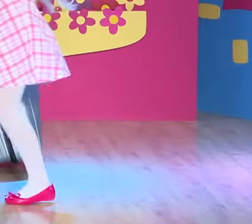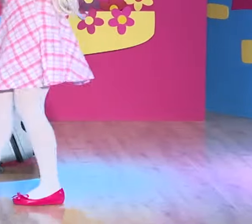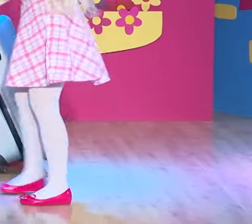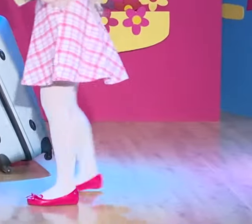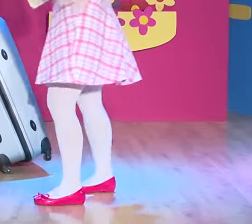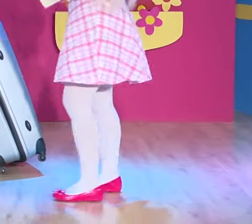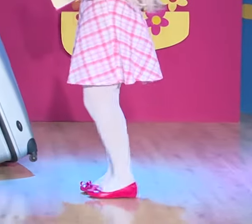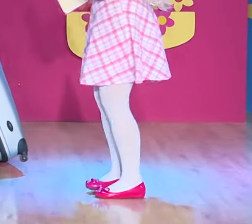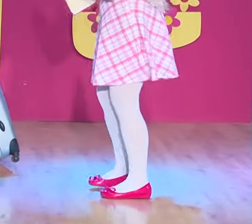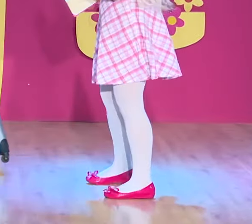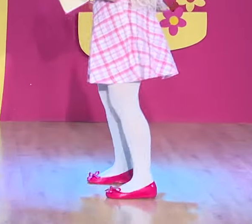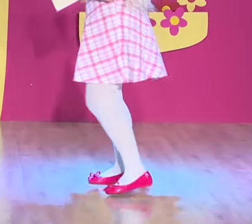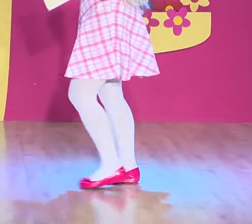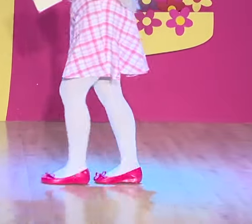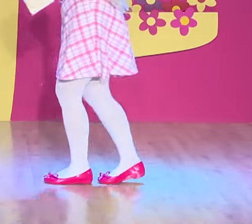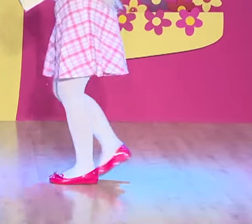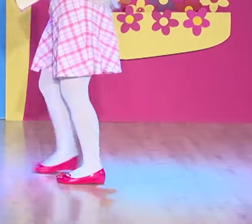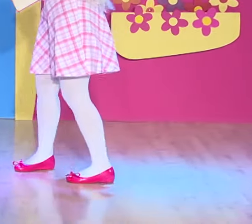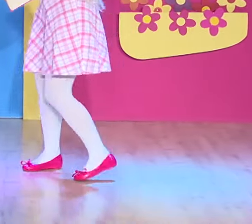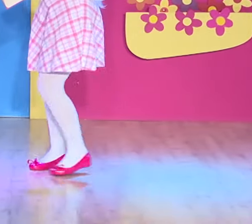Pamonha!